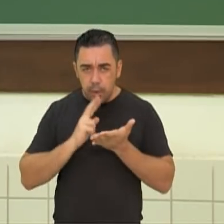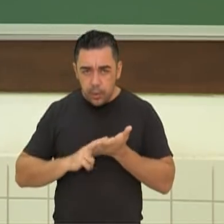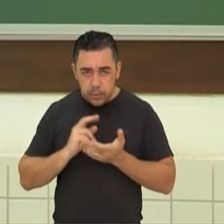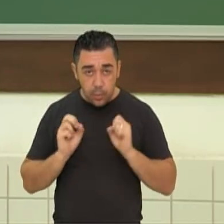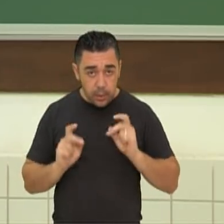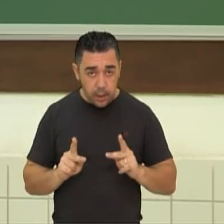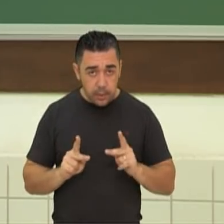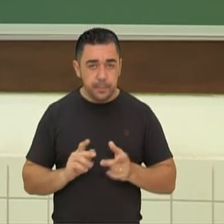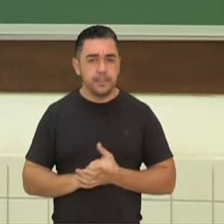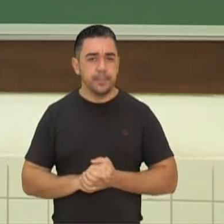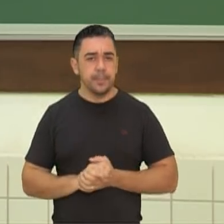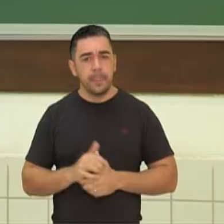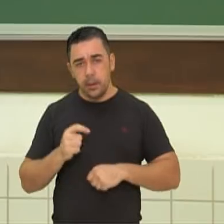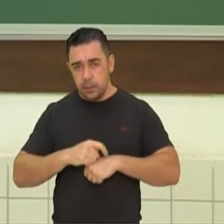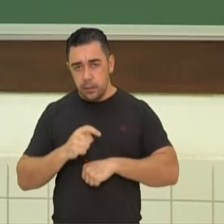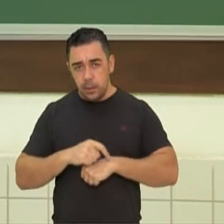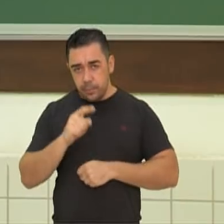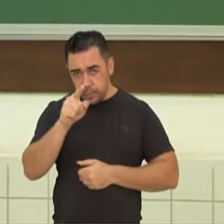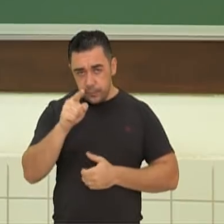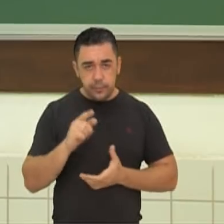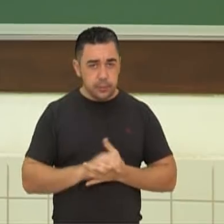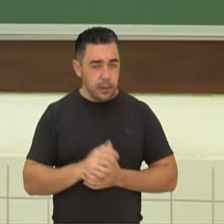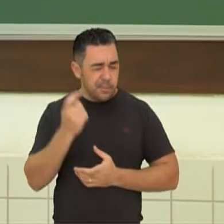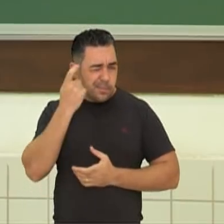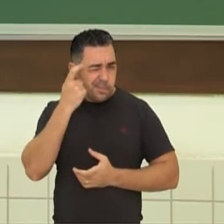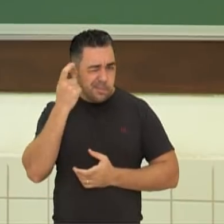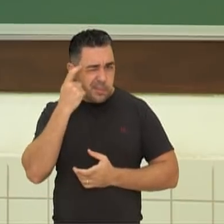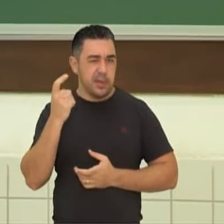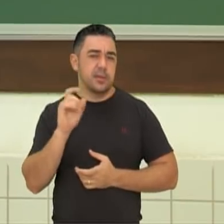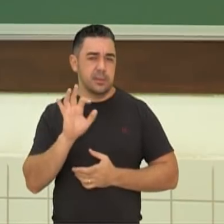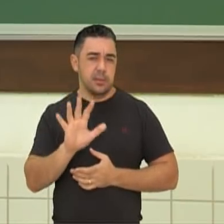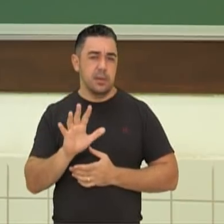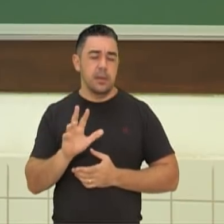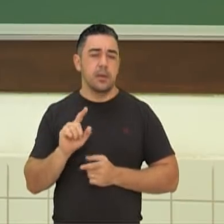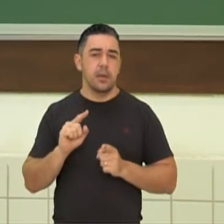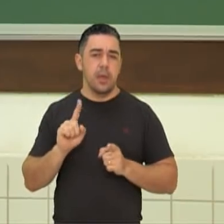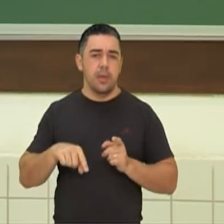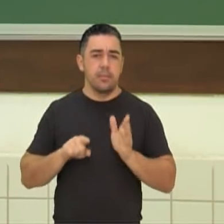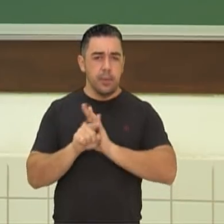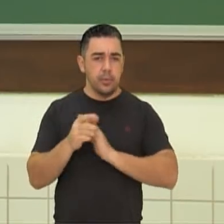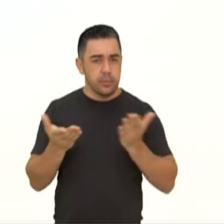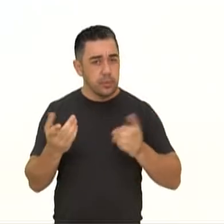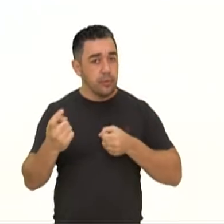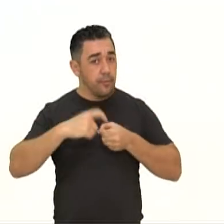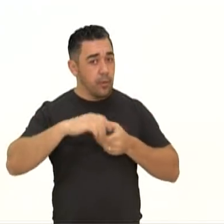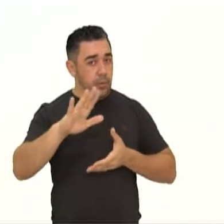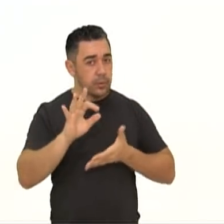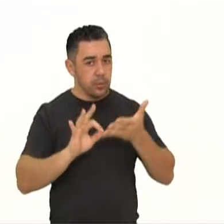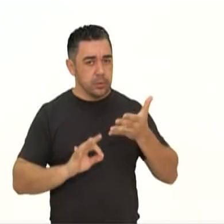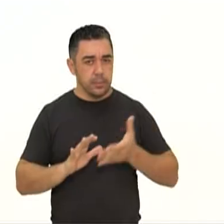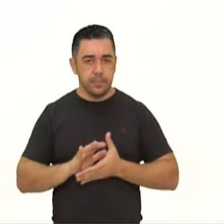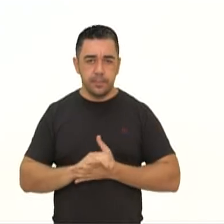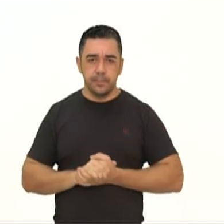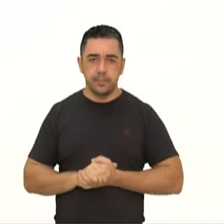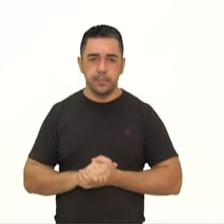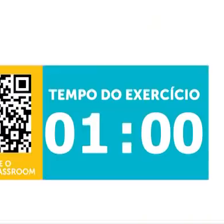tá bom? Vou dar o tempo para que vocês possam pensar com relação ao quiz e já voltamos.